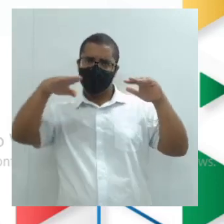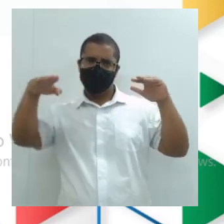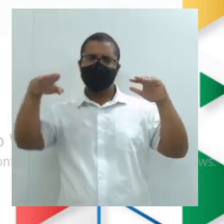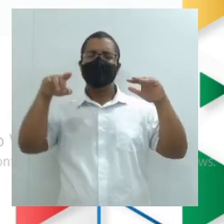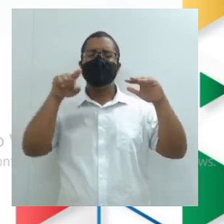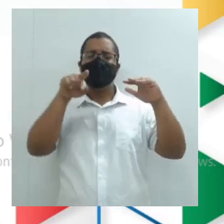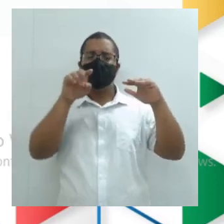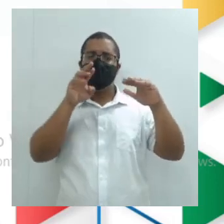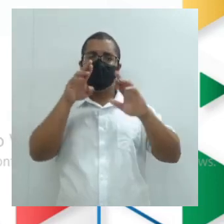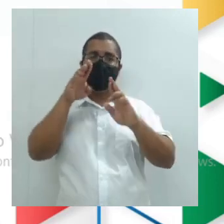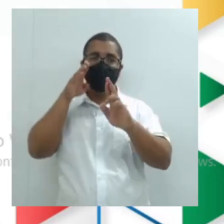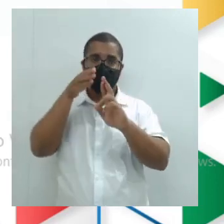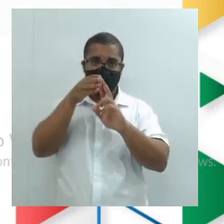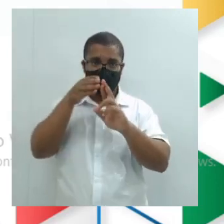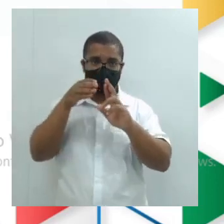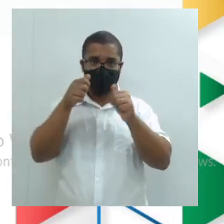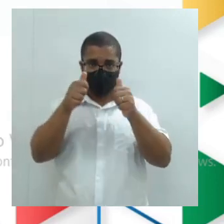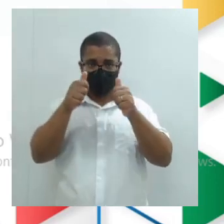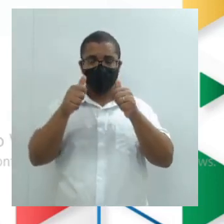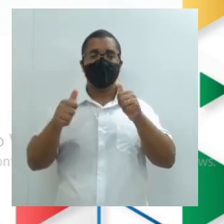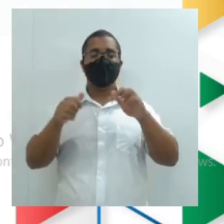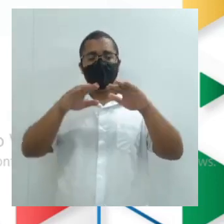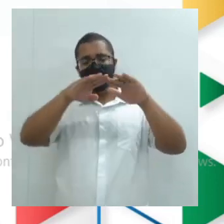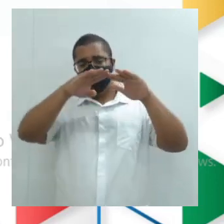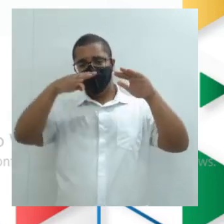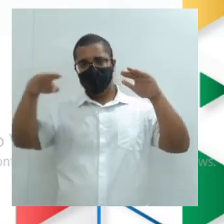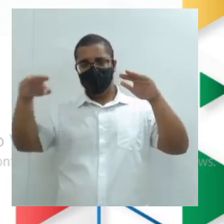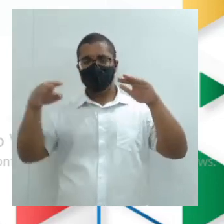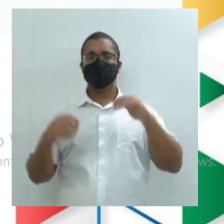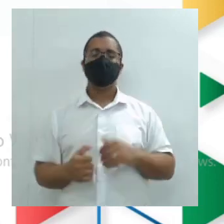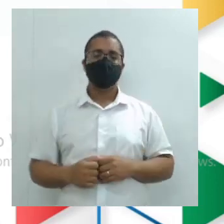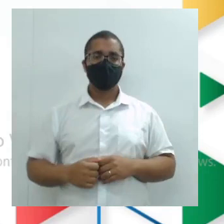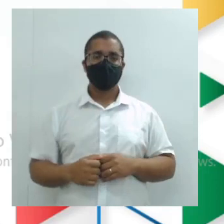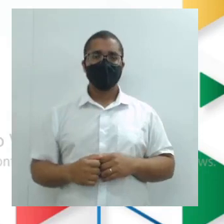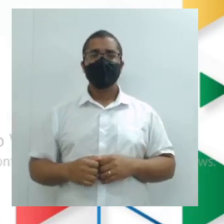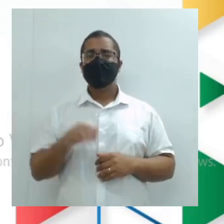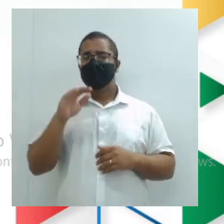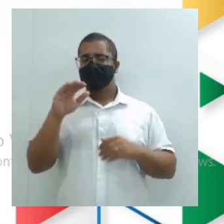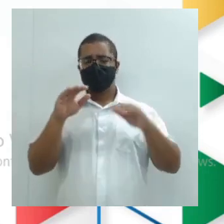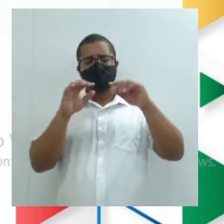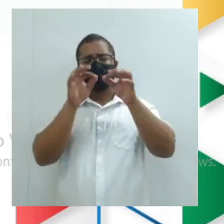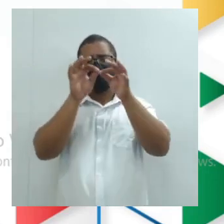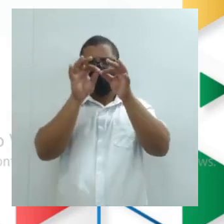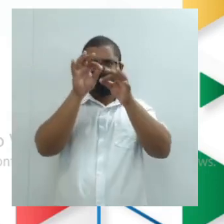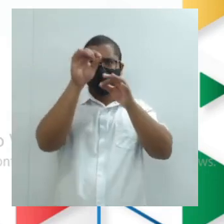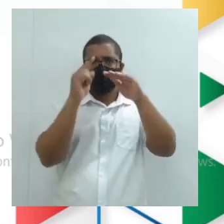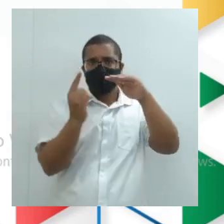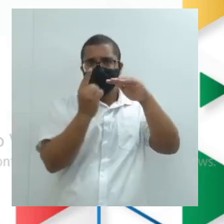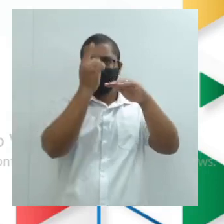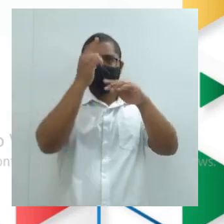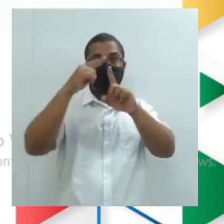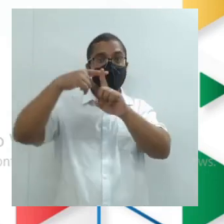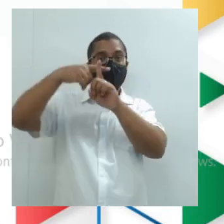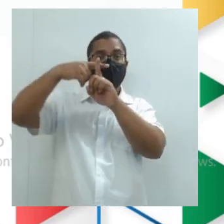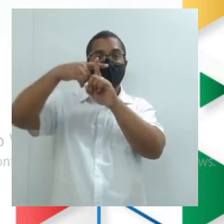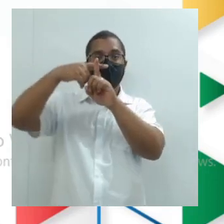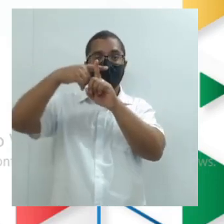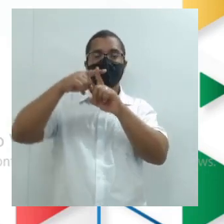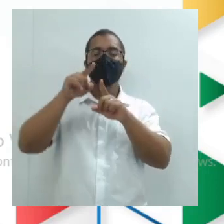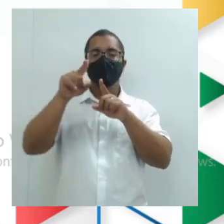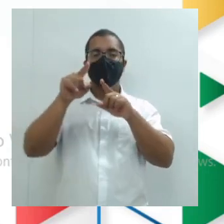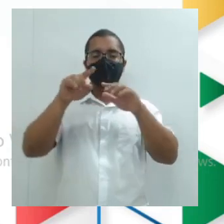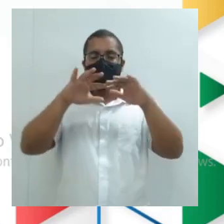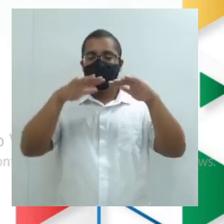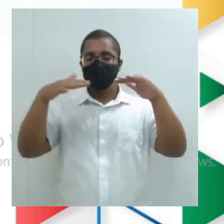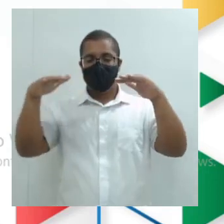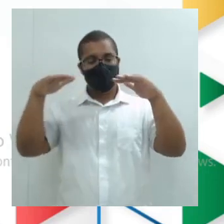a referência, tá bom? Que a gente segue como exemplo. A altitude positiva vai estar acima do nível do mar,